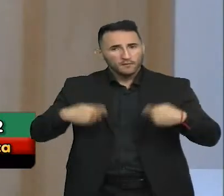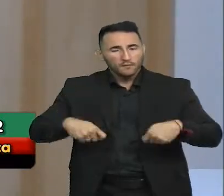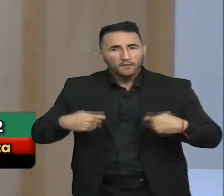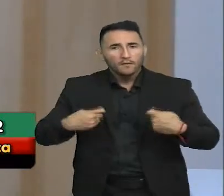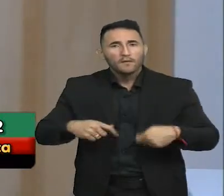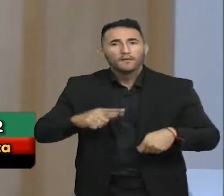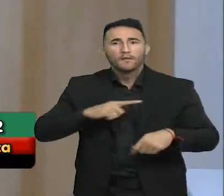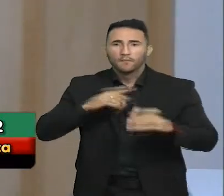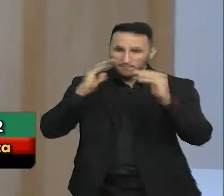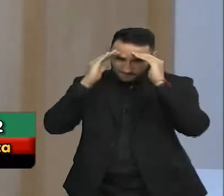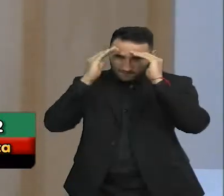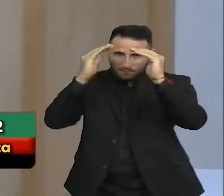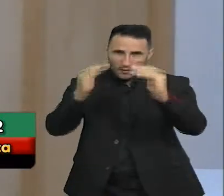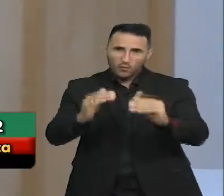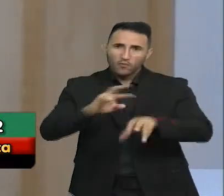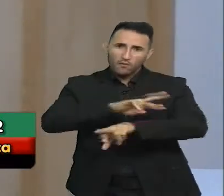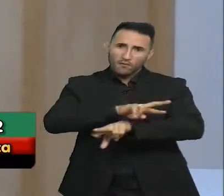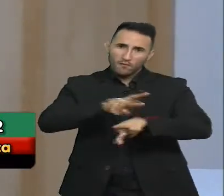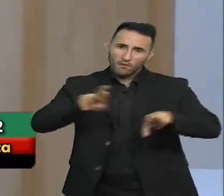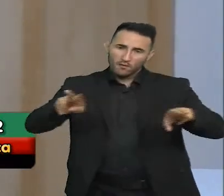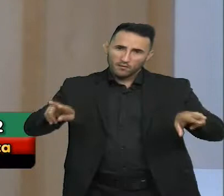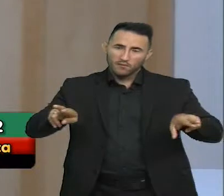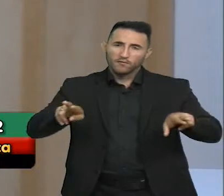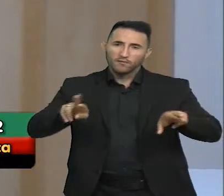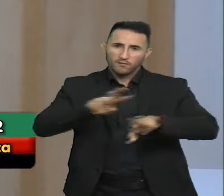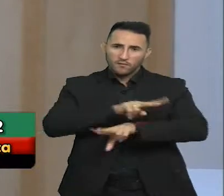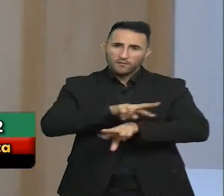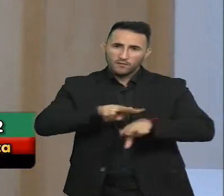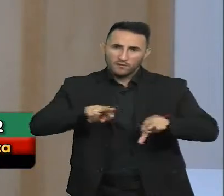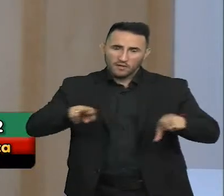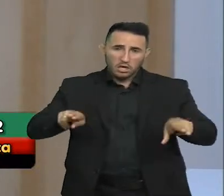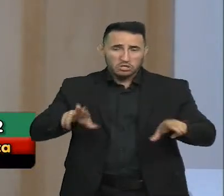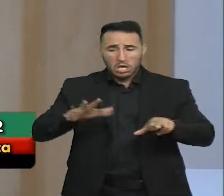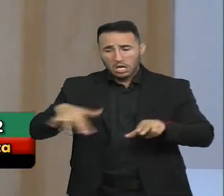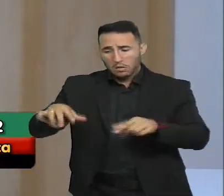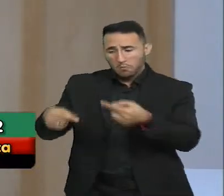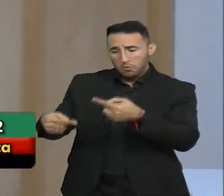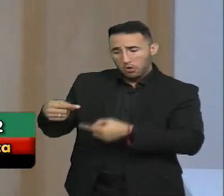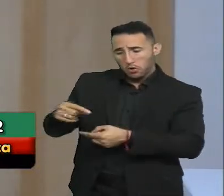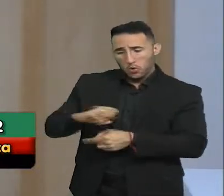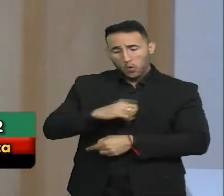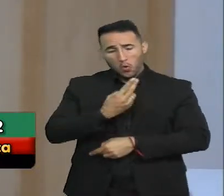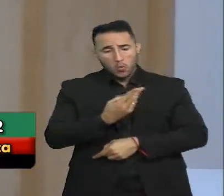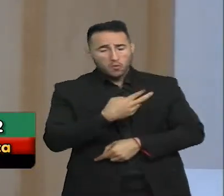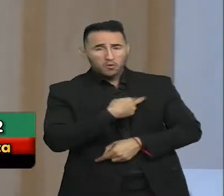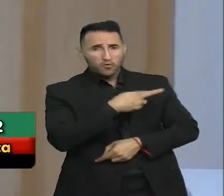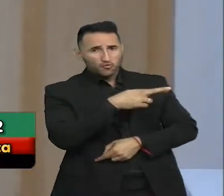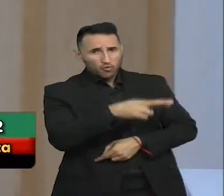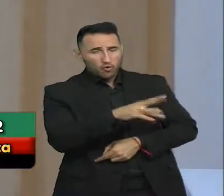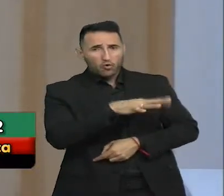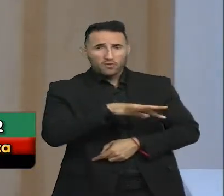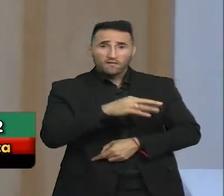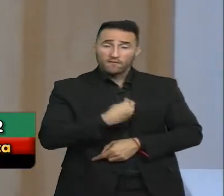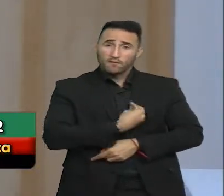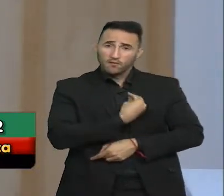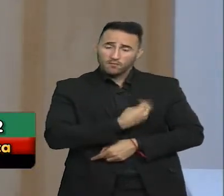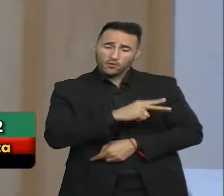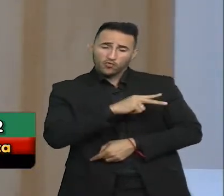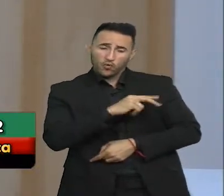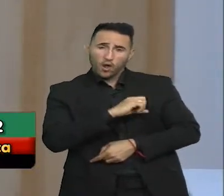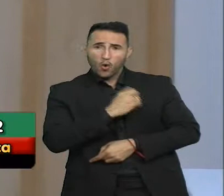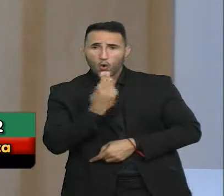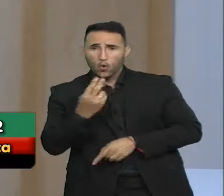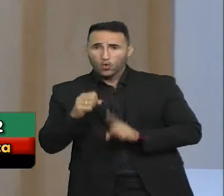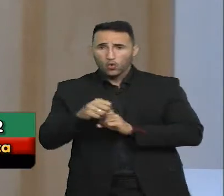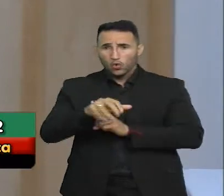haja respeito a toda a diversidade, do campo político às práticas religiosas, da vida pessoal à posição